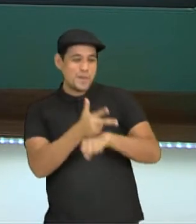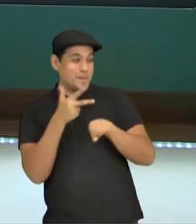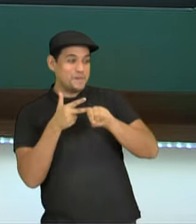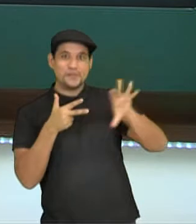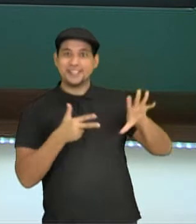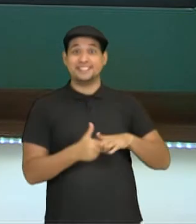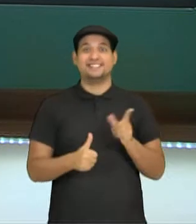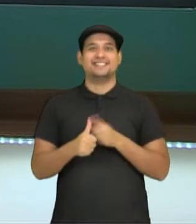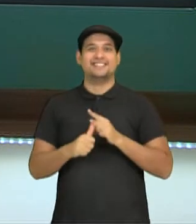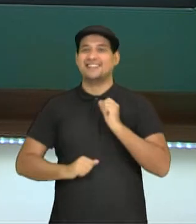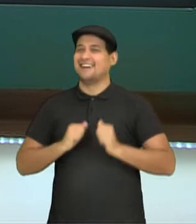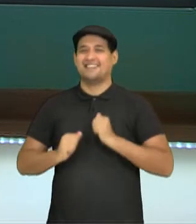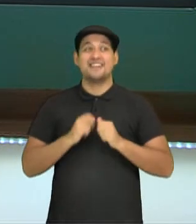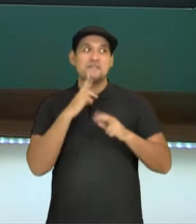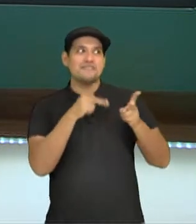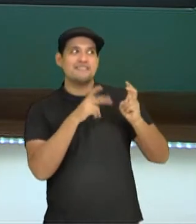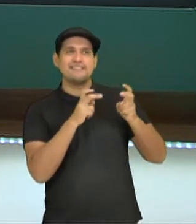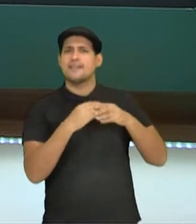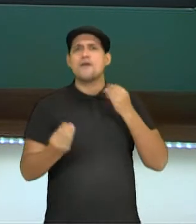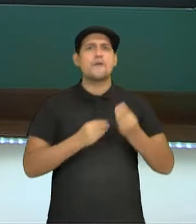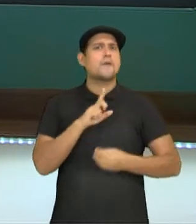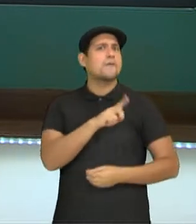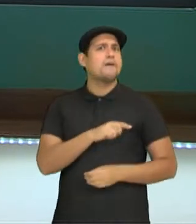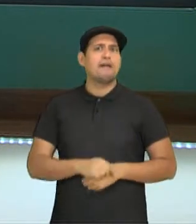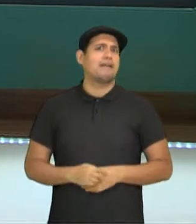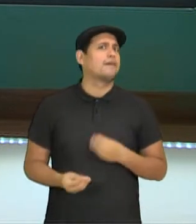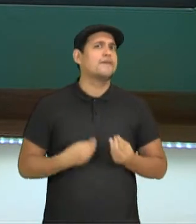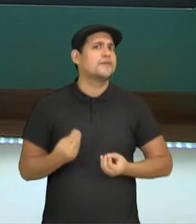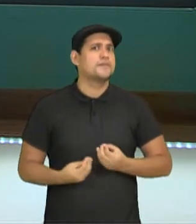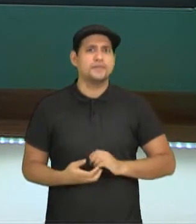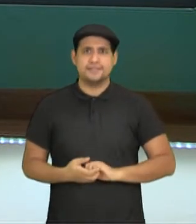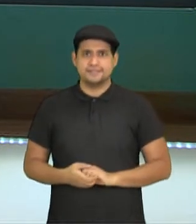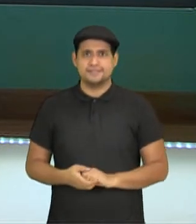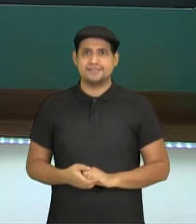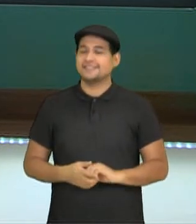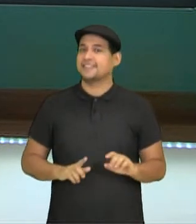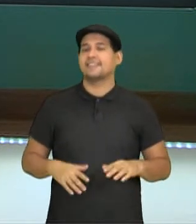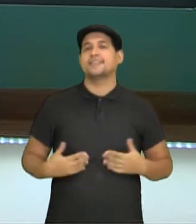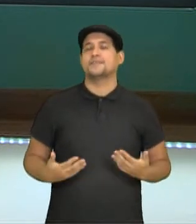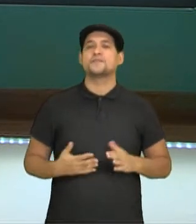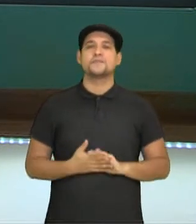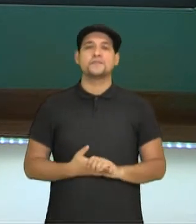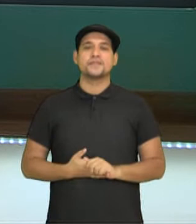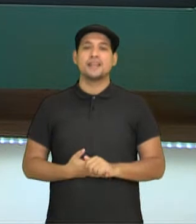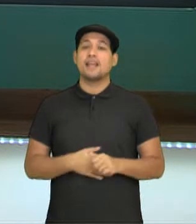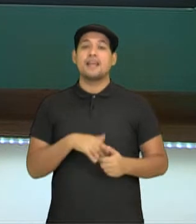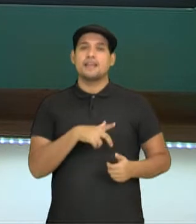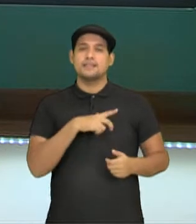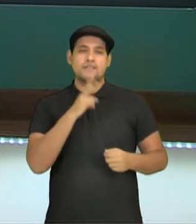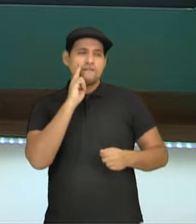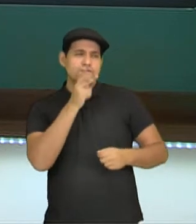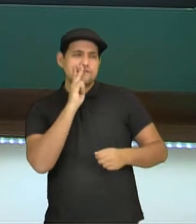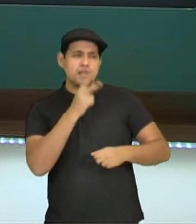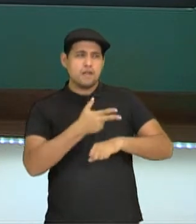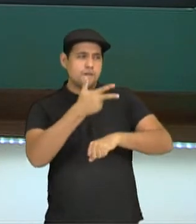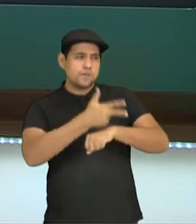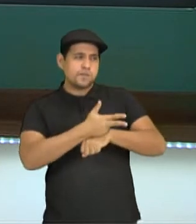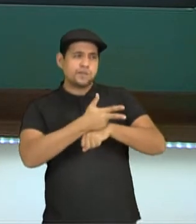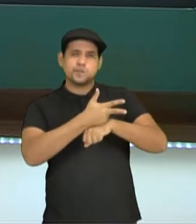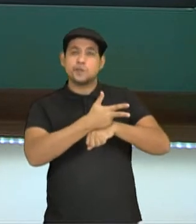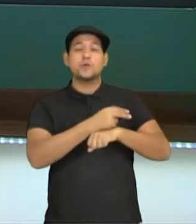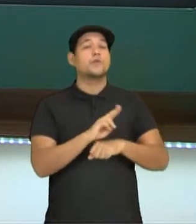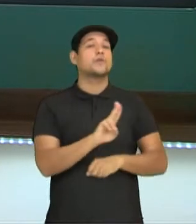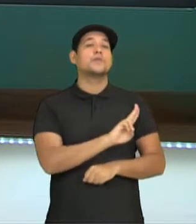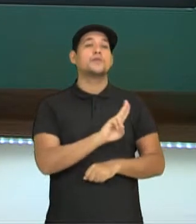projeção, primeiro filme, como será que é isso, né? Então, eles assistiram, né, uma